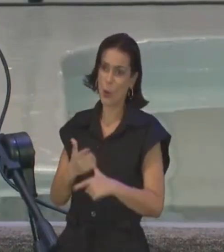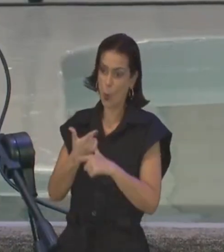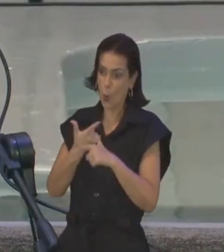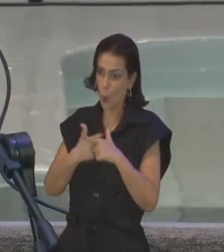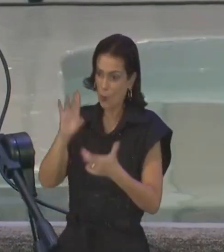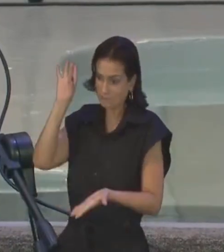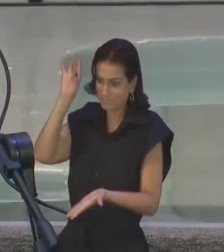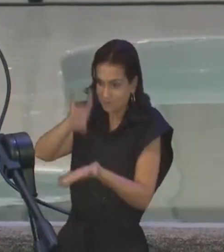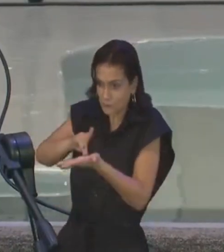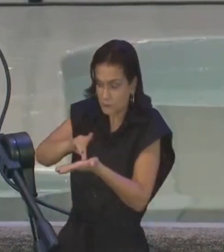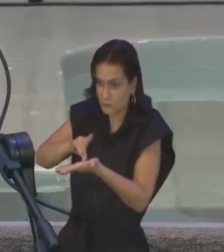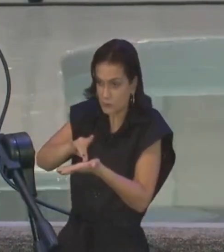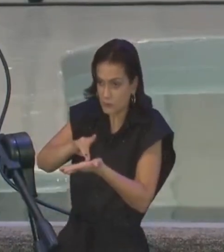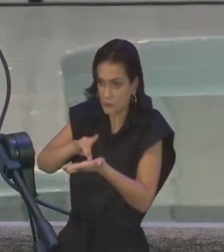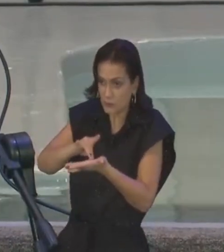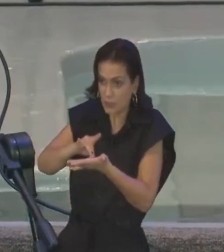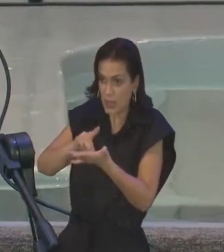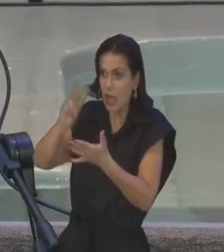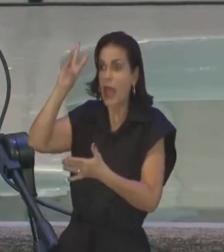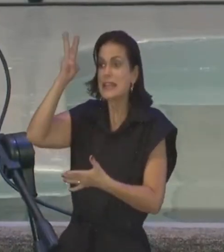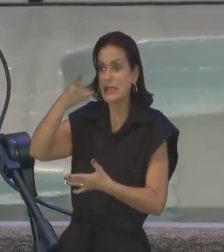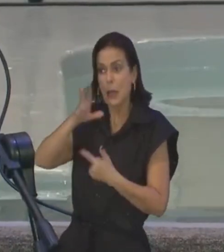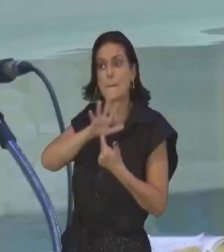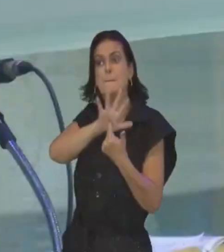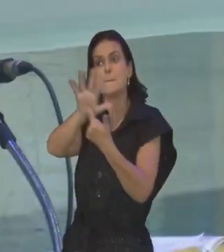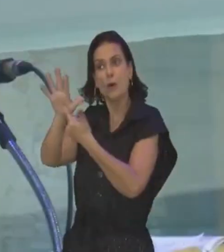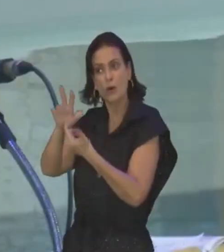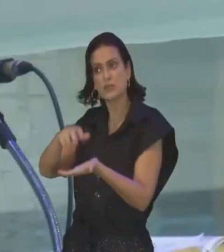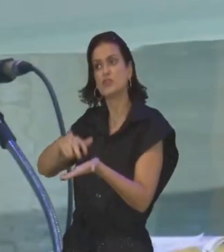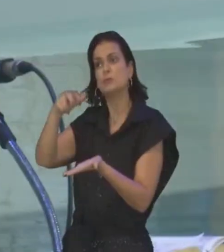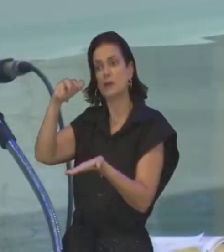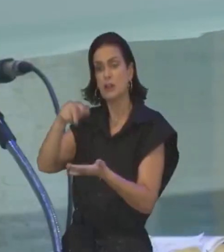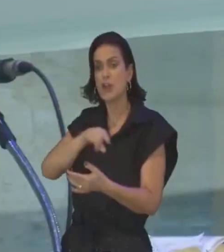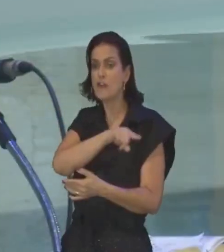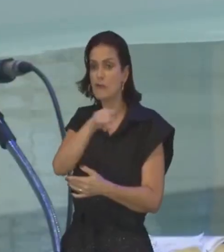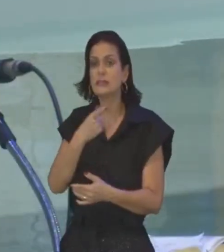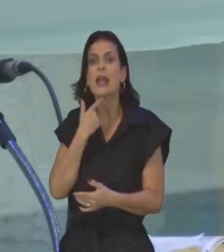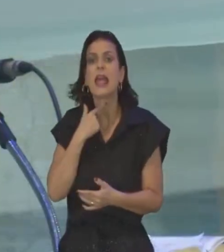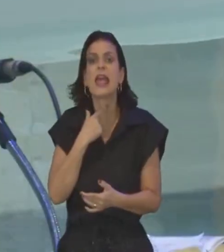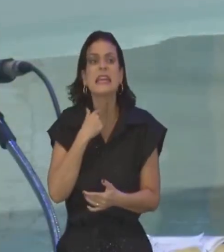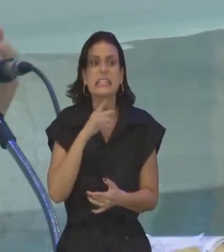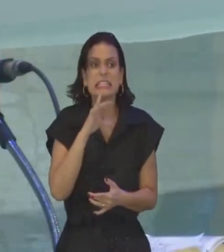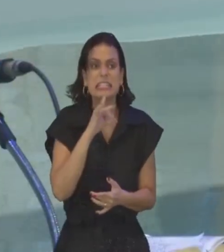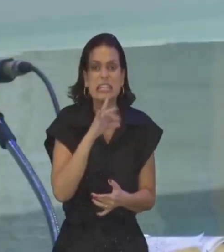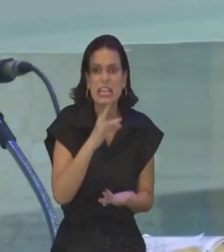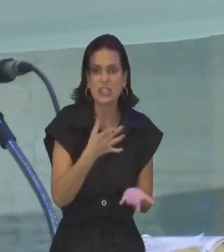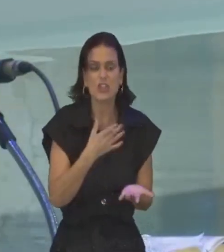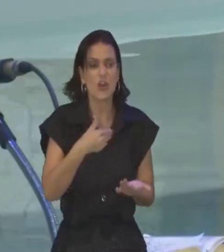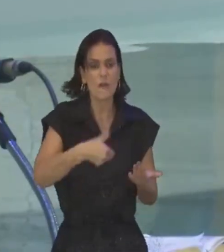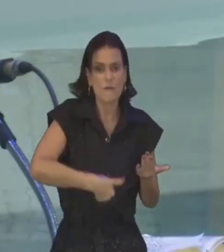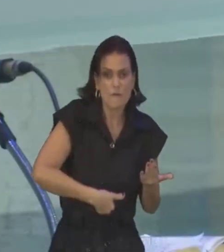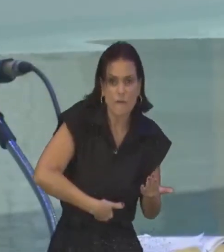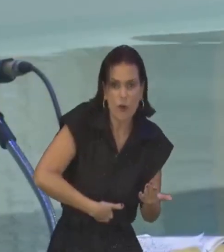problema é aquilo que o profeta aqui nos mostra nesta manhã. Vocês que têm sede, vocês que têm